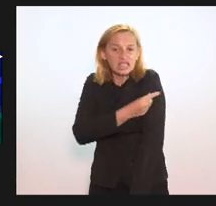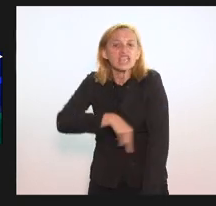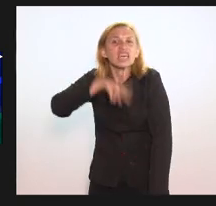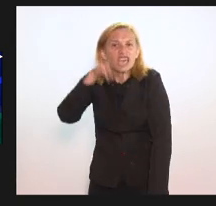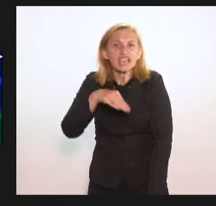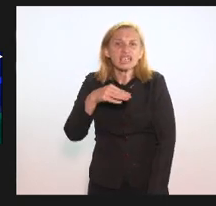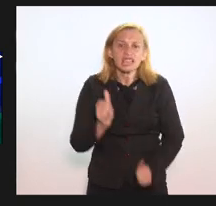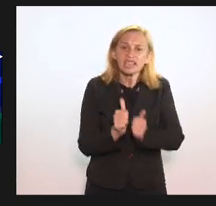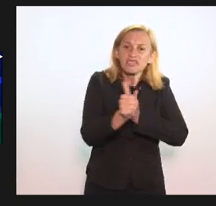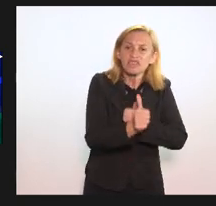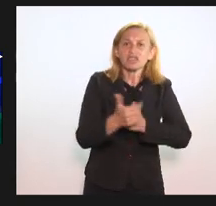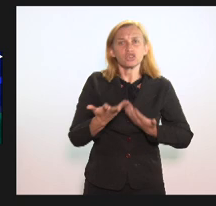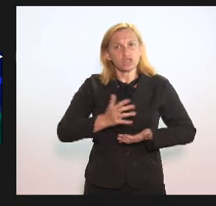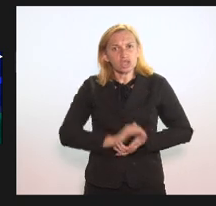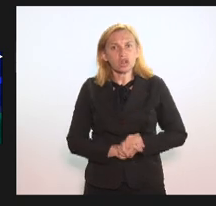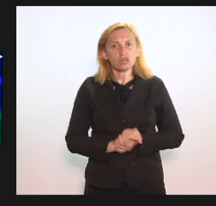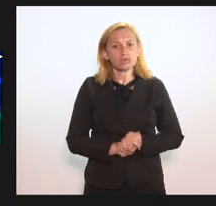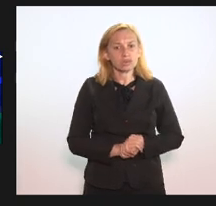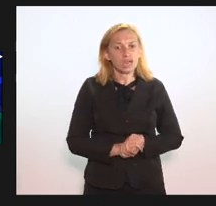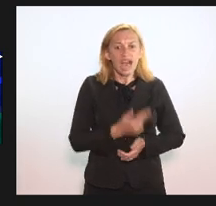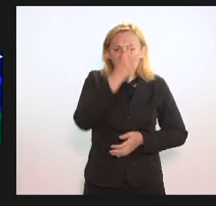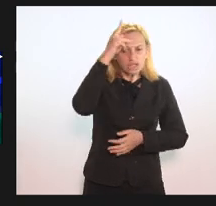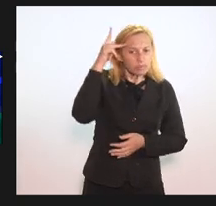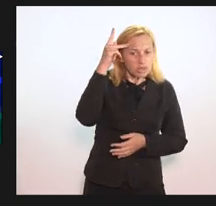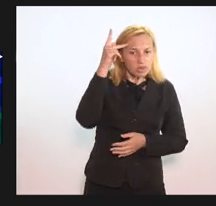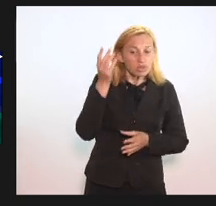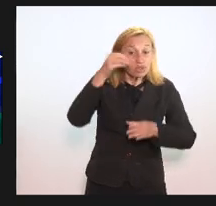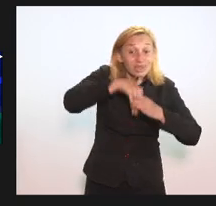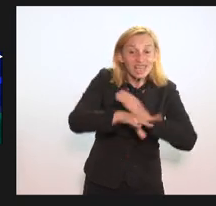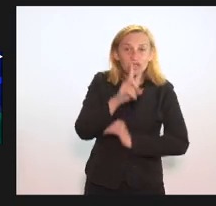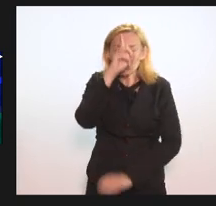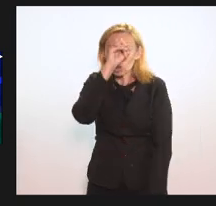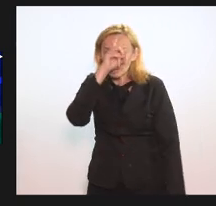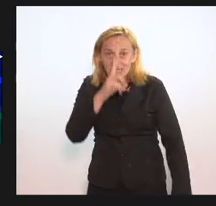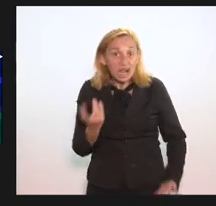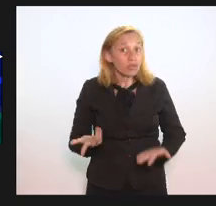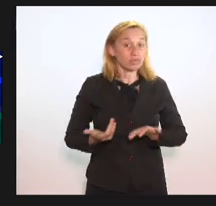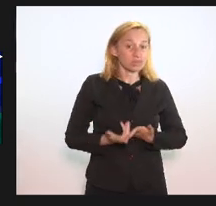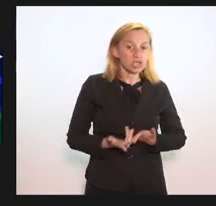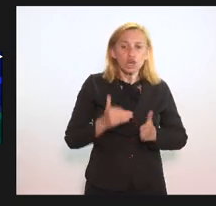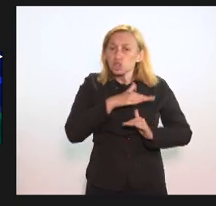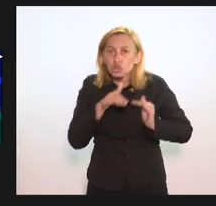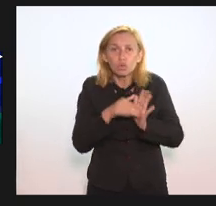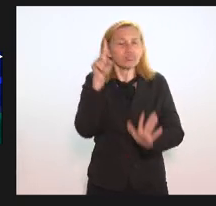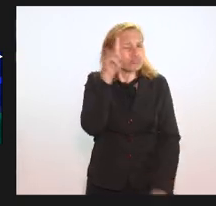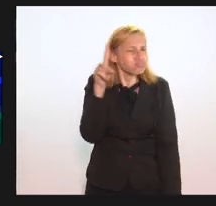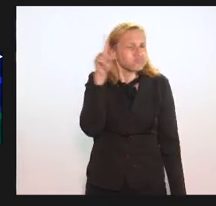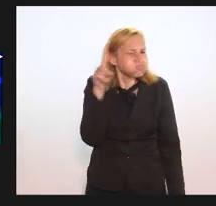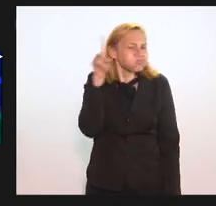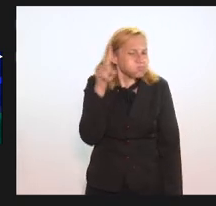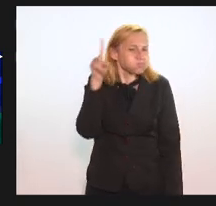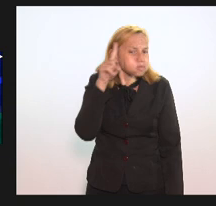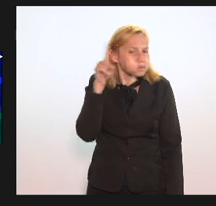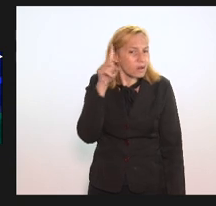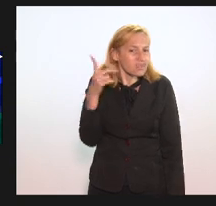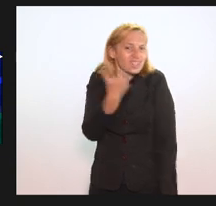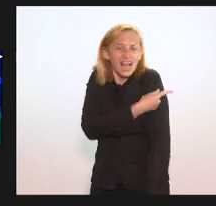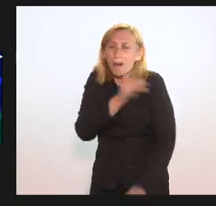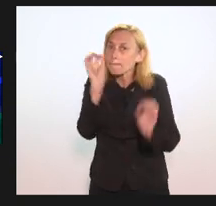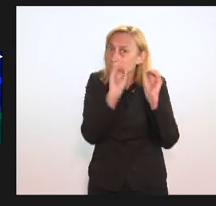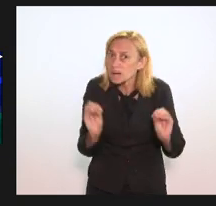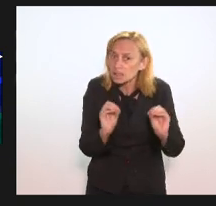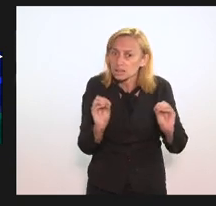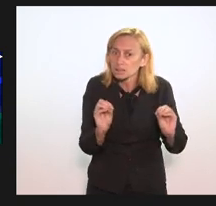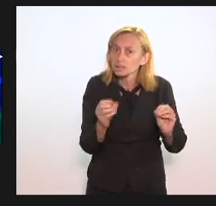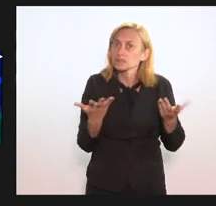está na linha de frente ou seja as pessoas estão dentro dos hospitais todos os dias e não foram vacinados